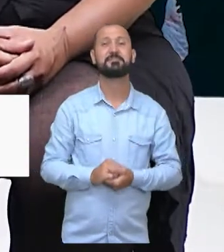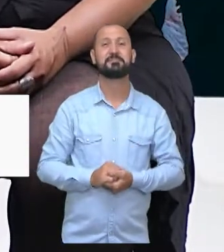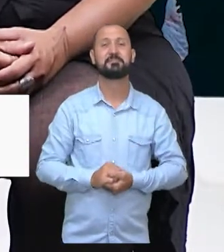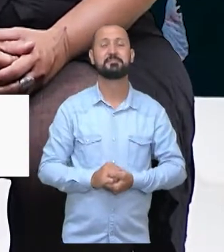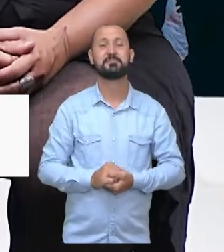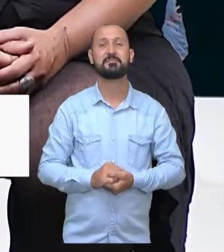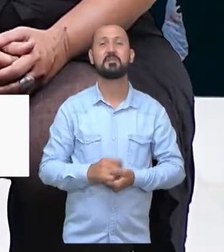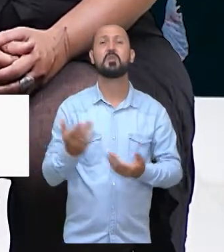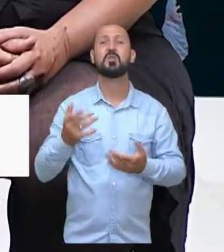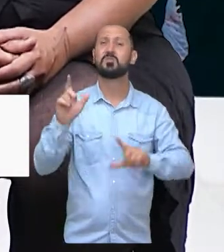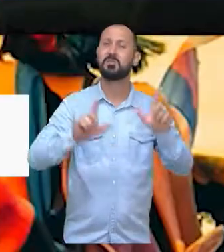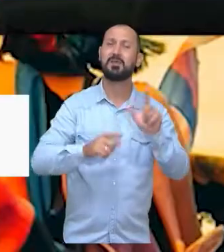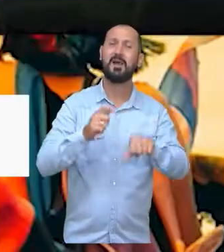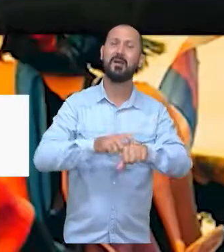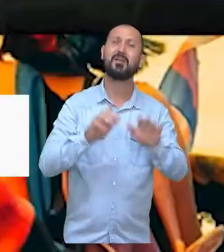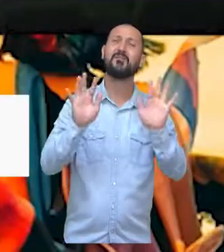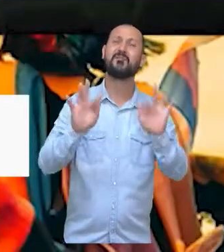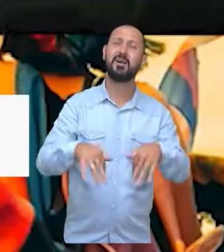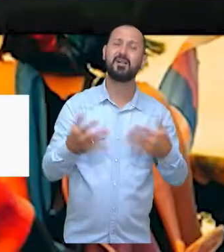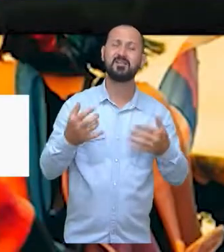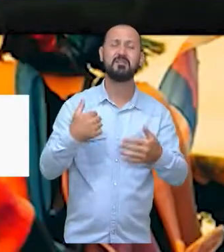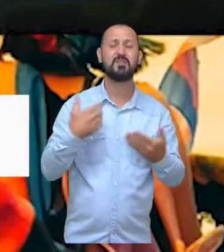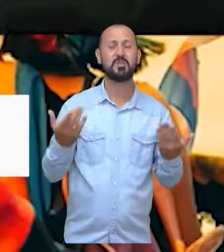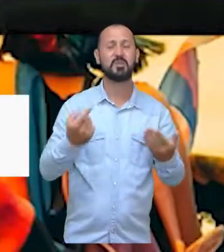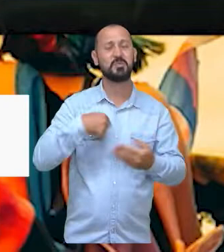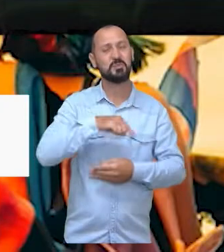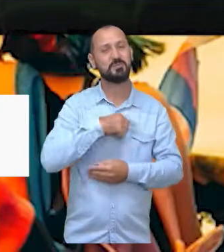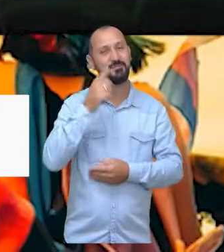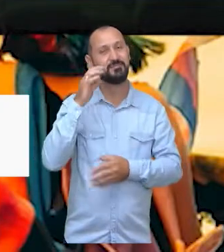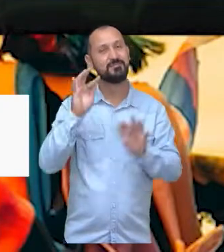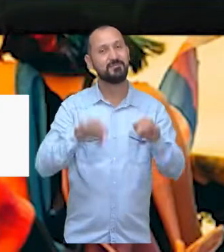que agradeço, Jaque. E o nosso programa chegou ao